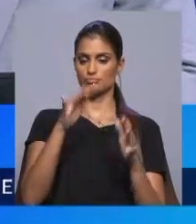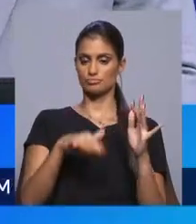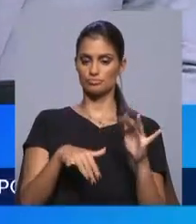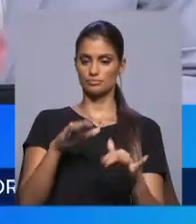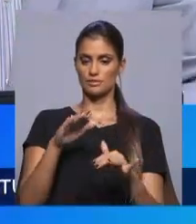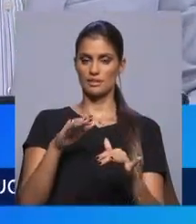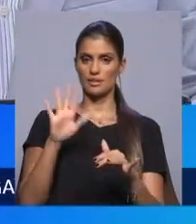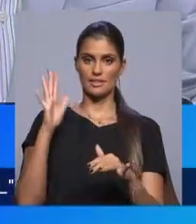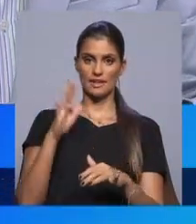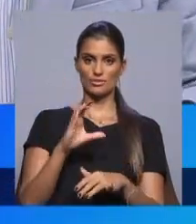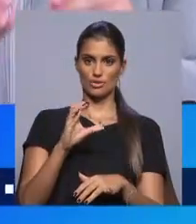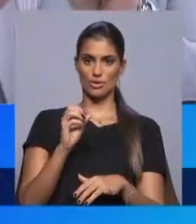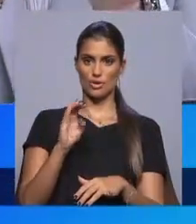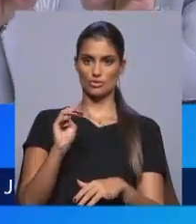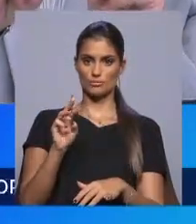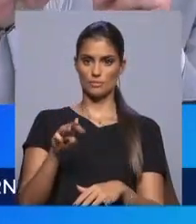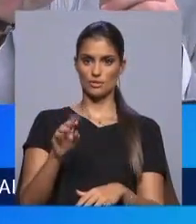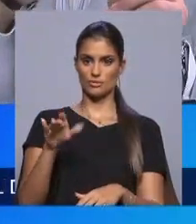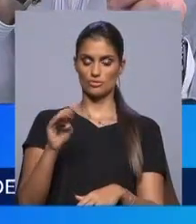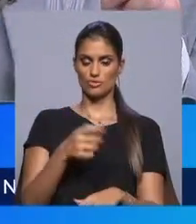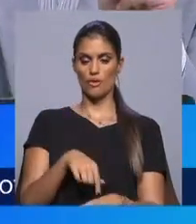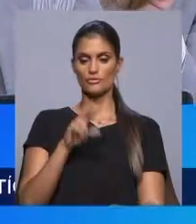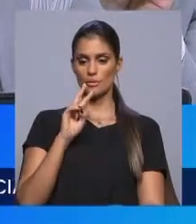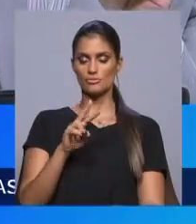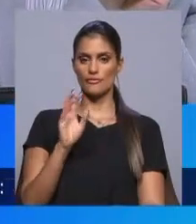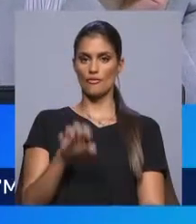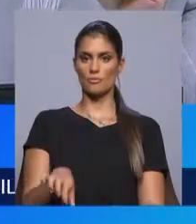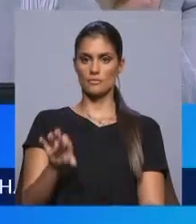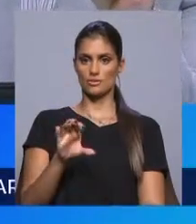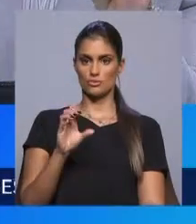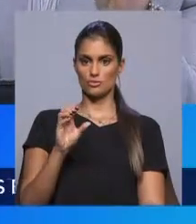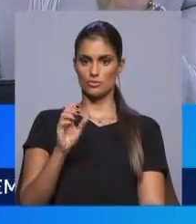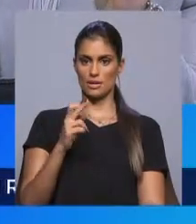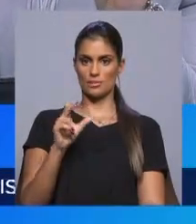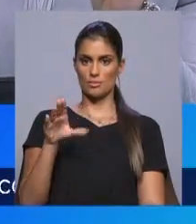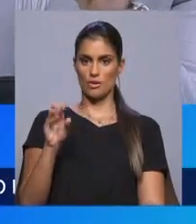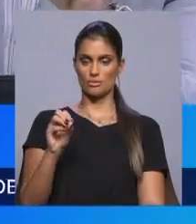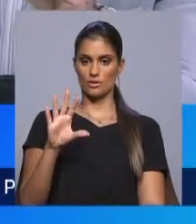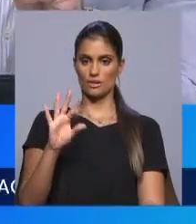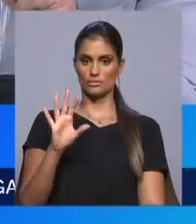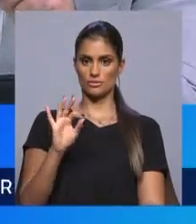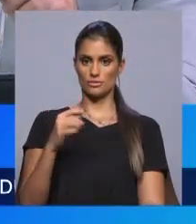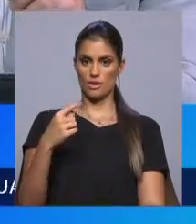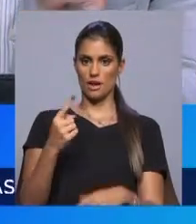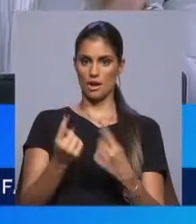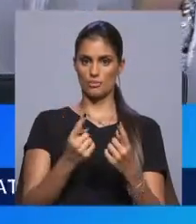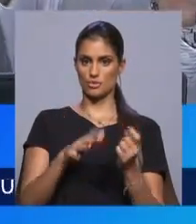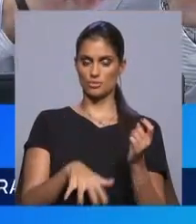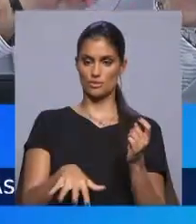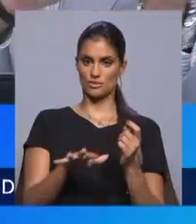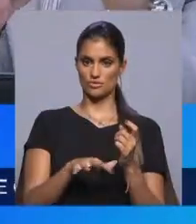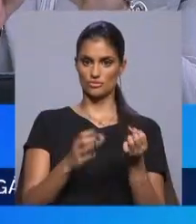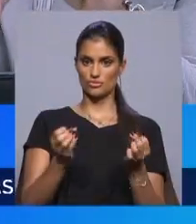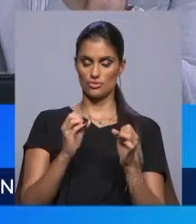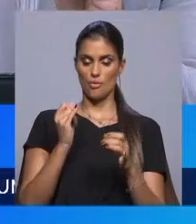Mas é aqui que o mistério se adensa. Quando olhamos para o perfil deste carbono 14, o facto de estar presente em alguns sítios do planeta e não tanto